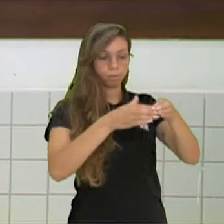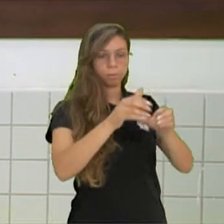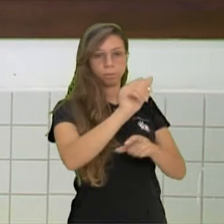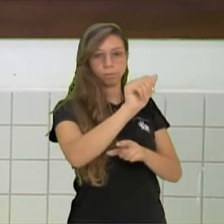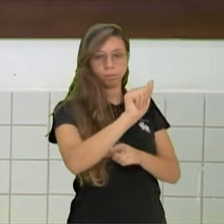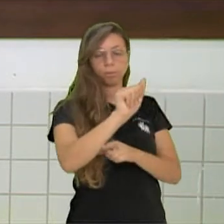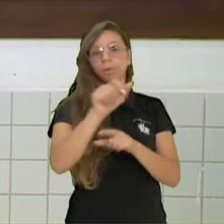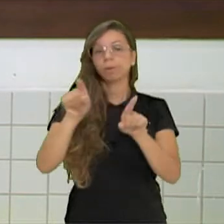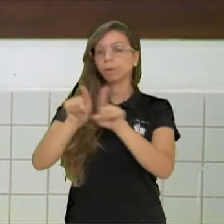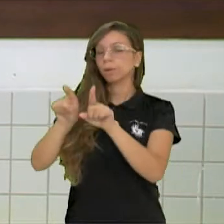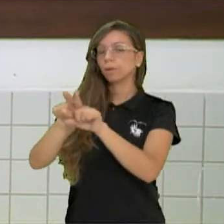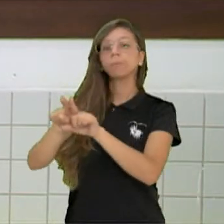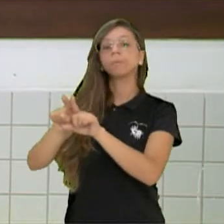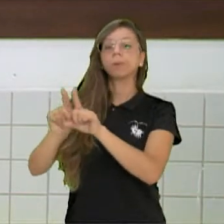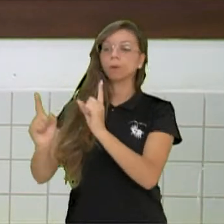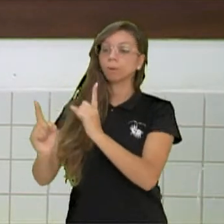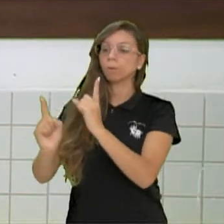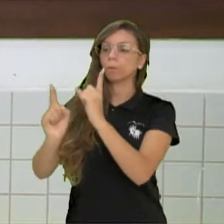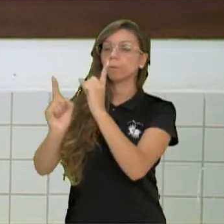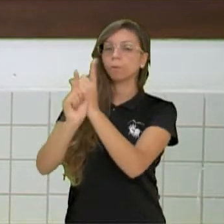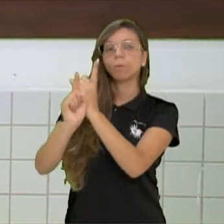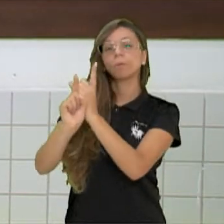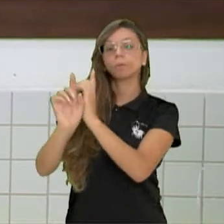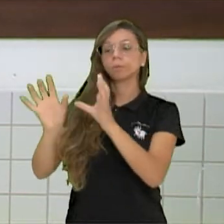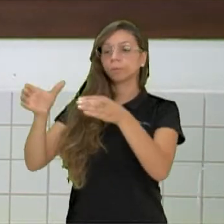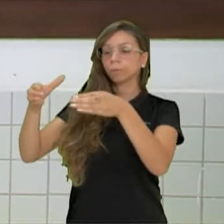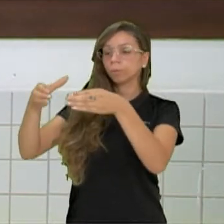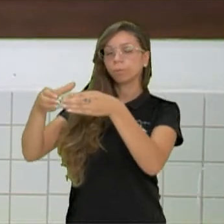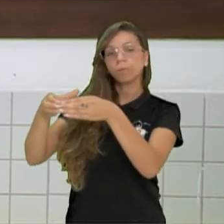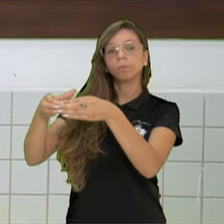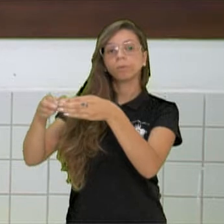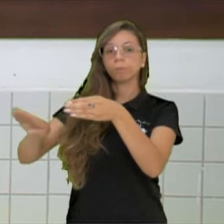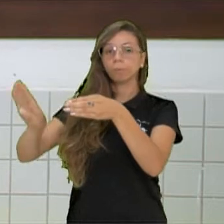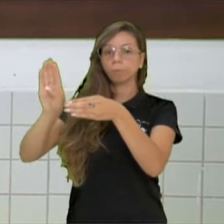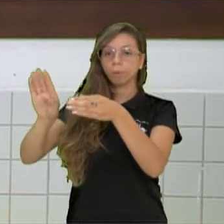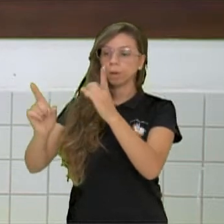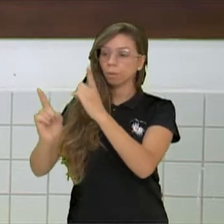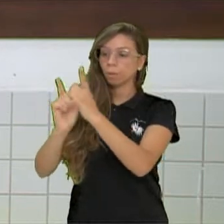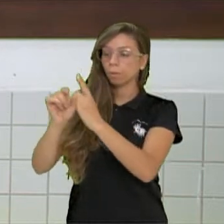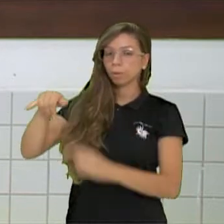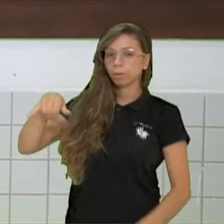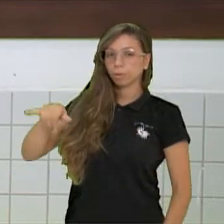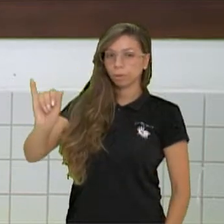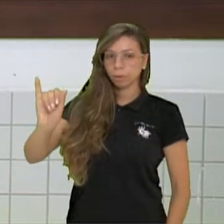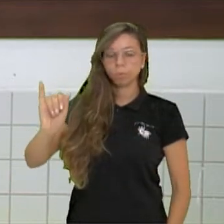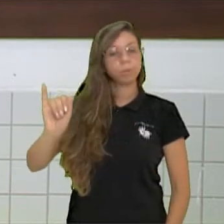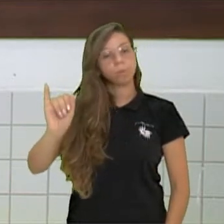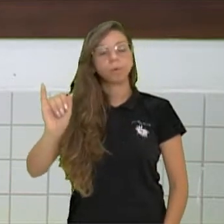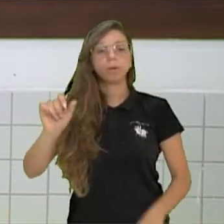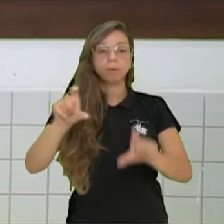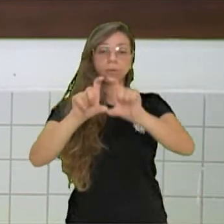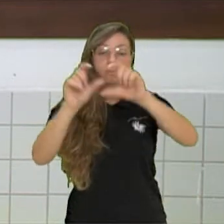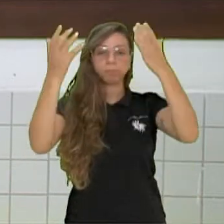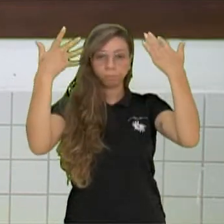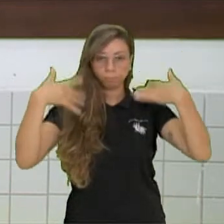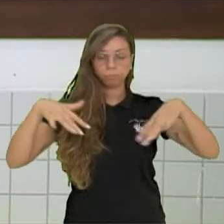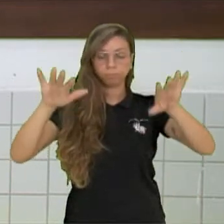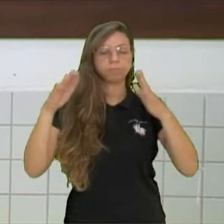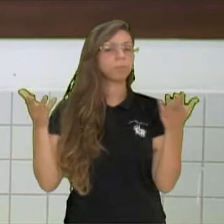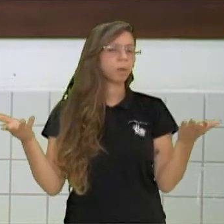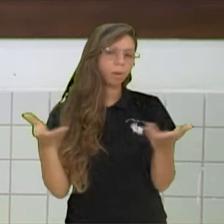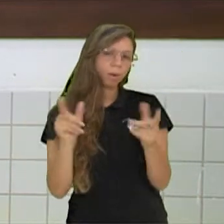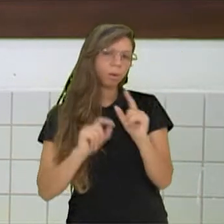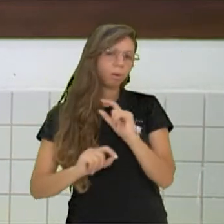Y de imagem num conjunto B. Ok, essa é a função natural, né? A função dada. Agora, o